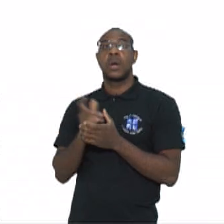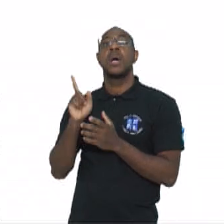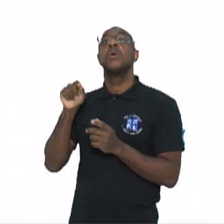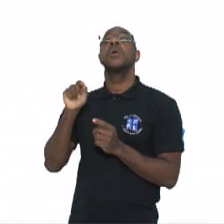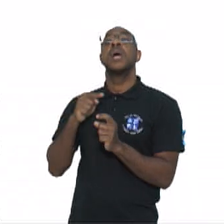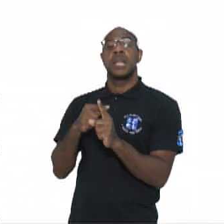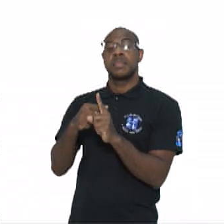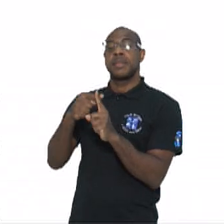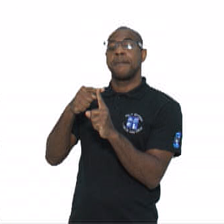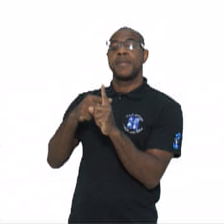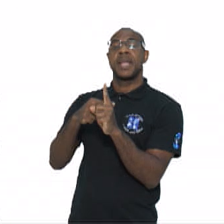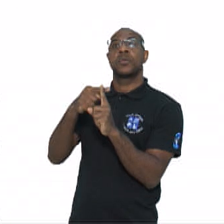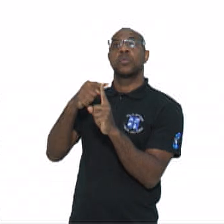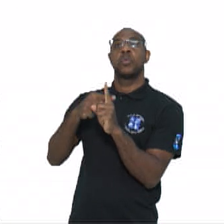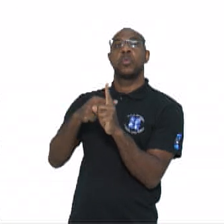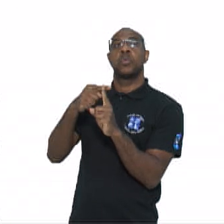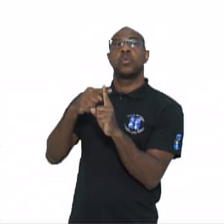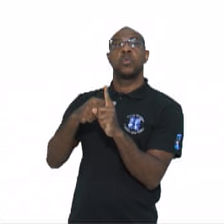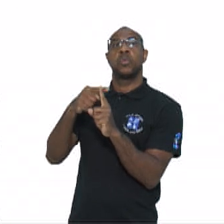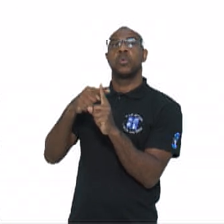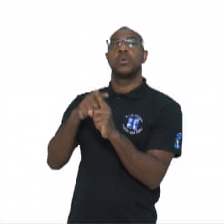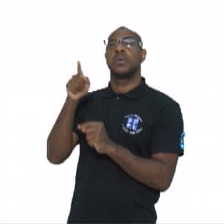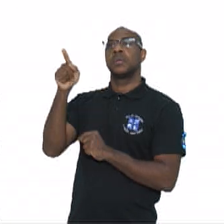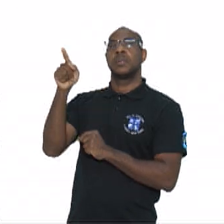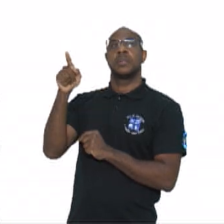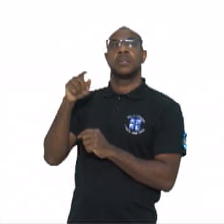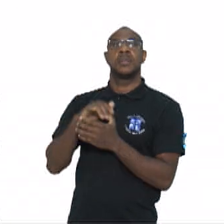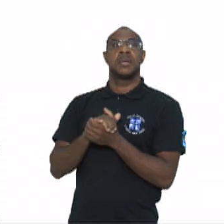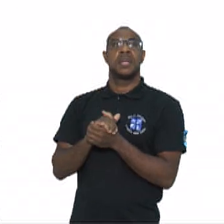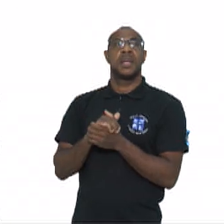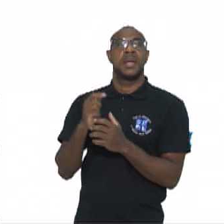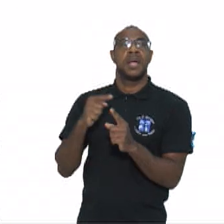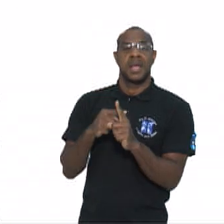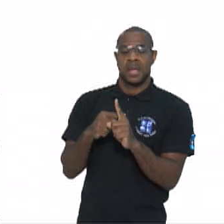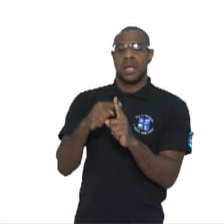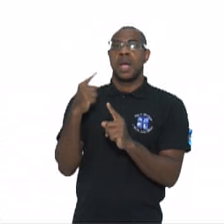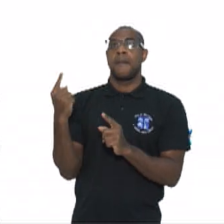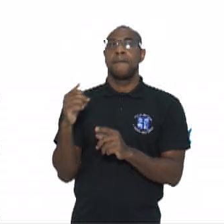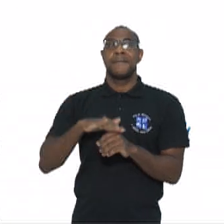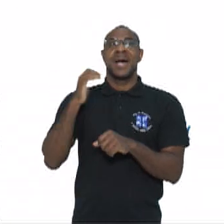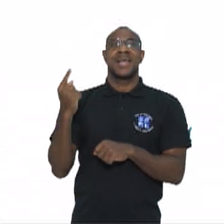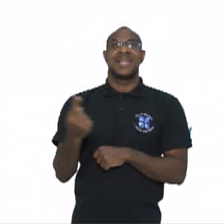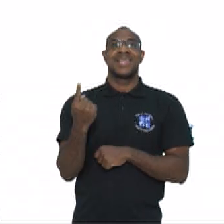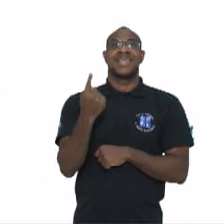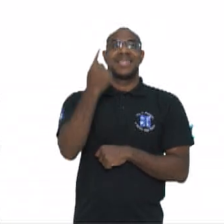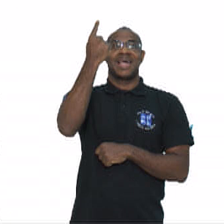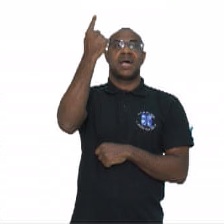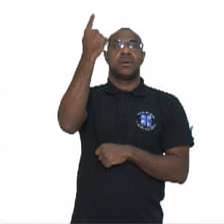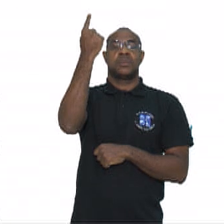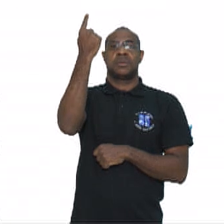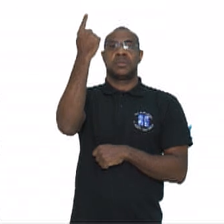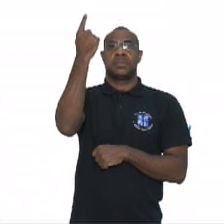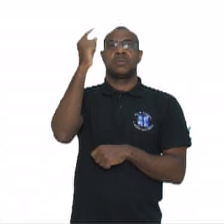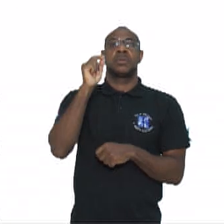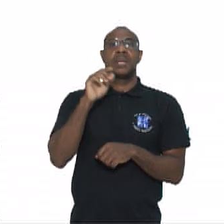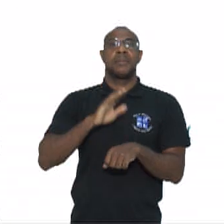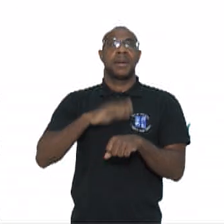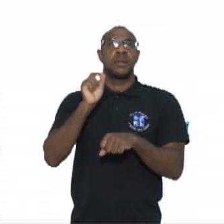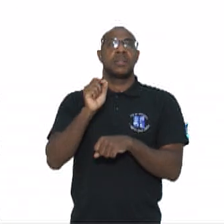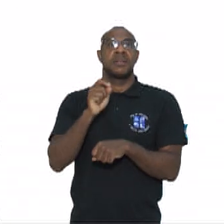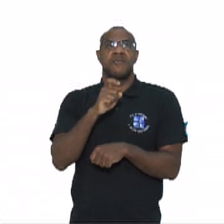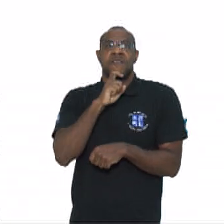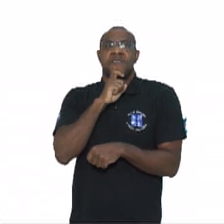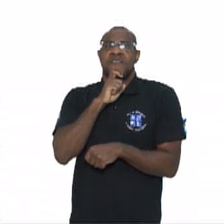temperatura dessas montanhas. Então, quanto mais alta a montanha, geralmente a temperatura é cada vez mais fria, o que torna o montanhismo um esporte de